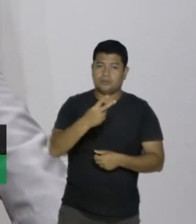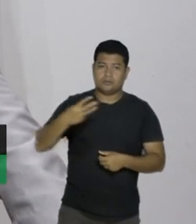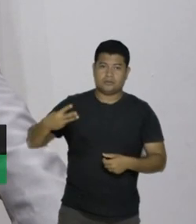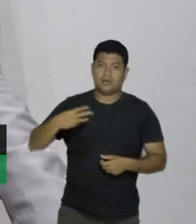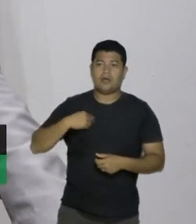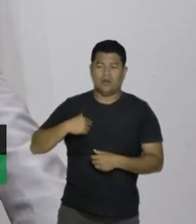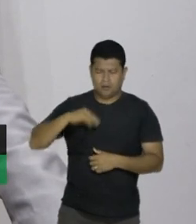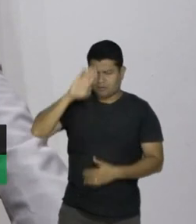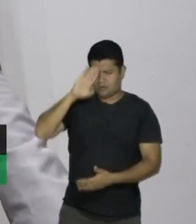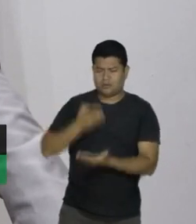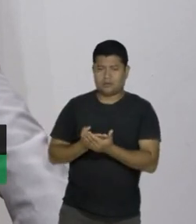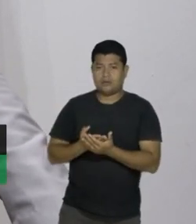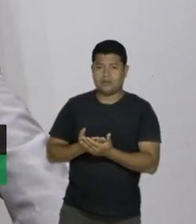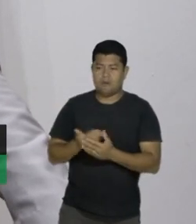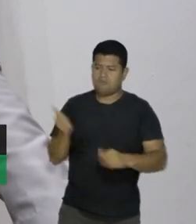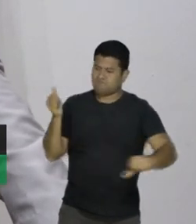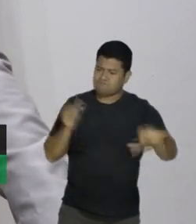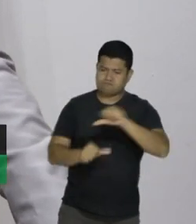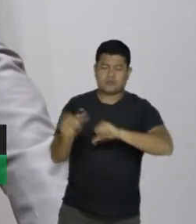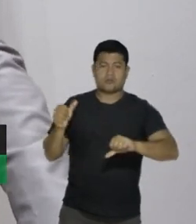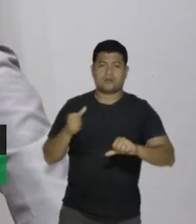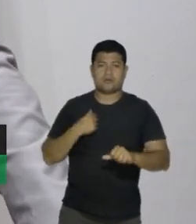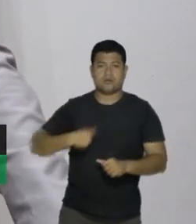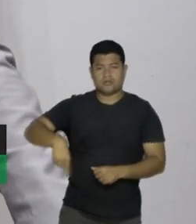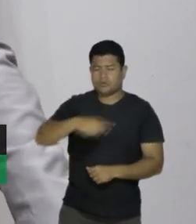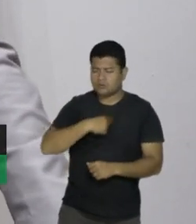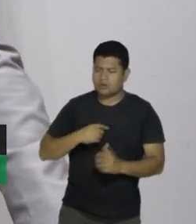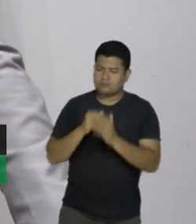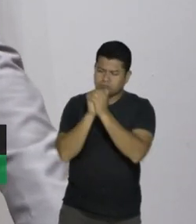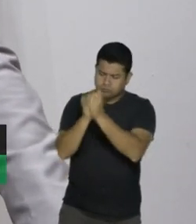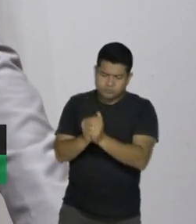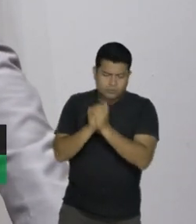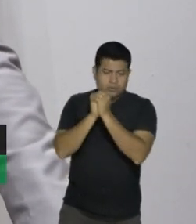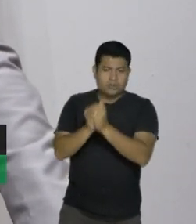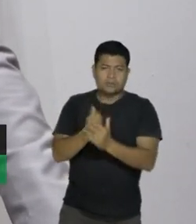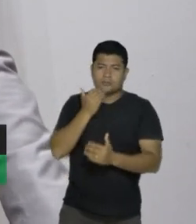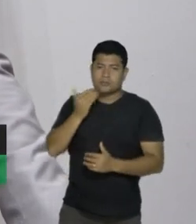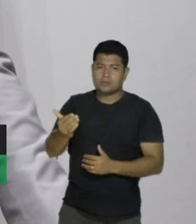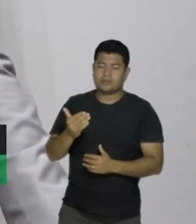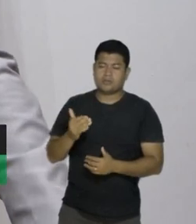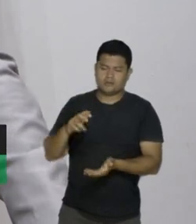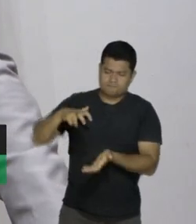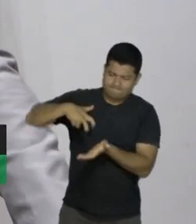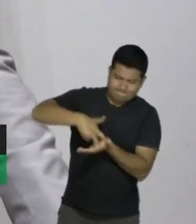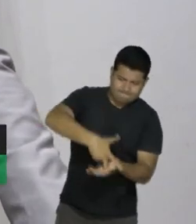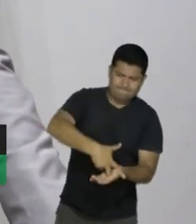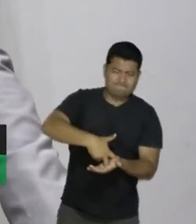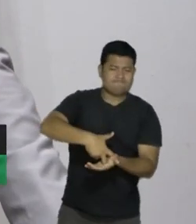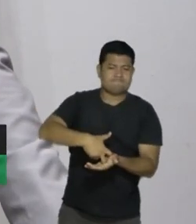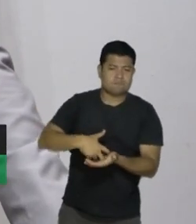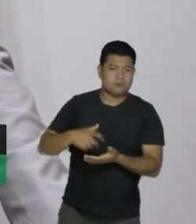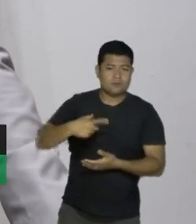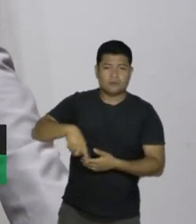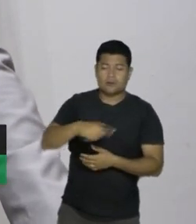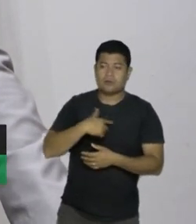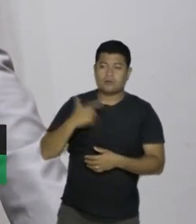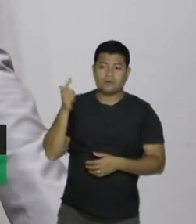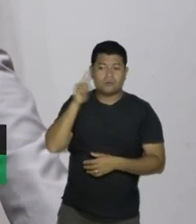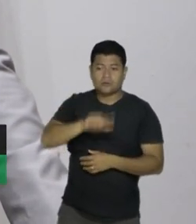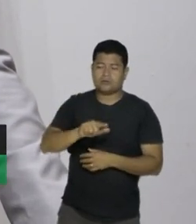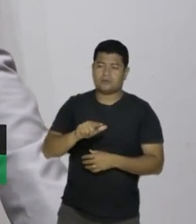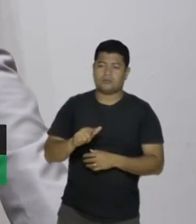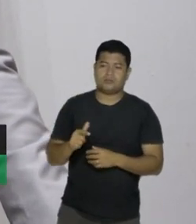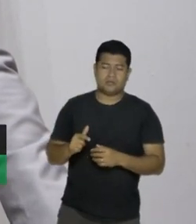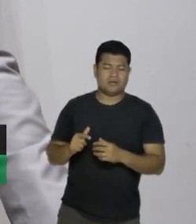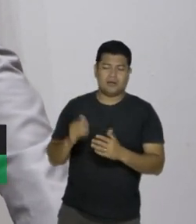com essa nação até porque nós somos cristãos e nós estamos Rezando orando tem vigília para isso para nos livrar dessa ordem